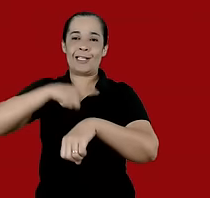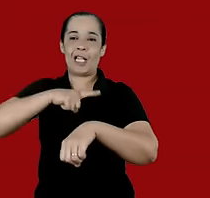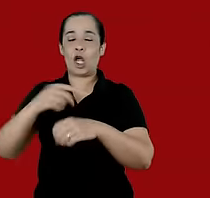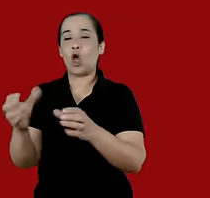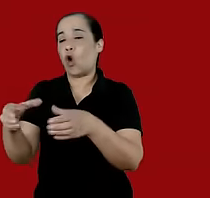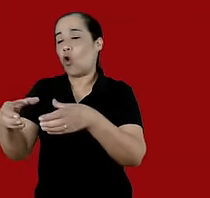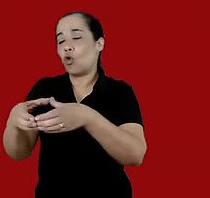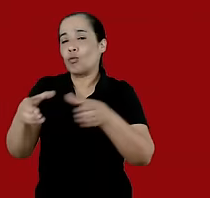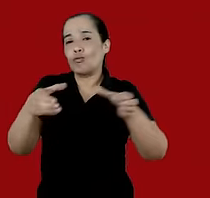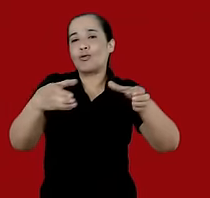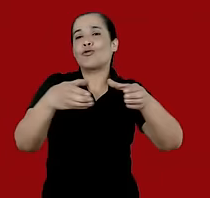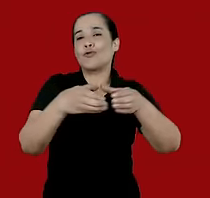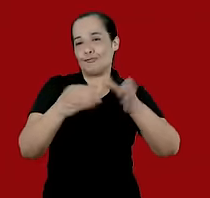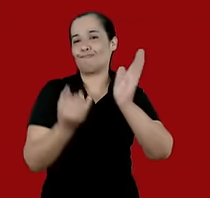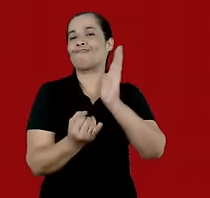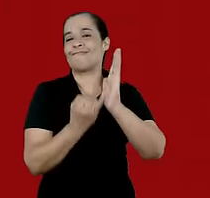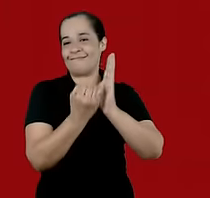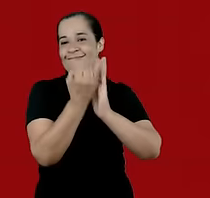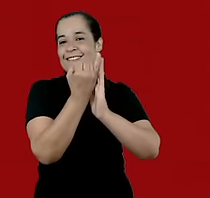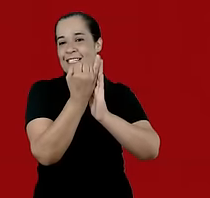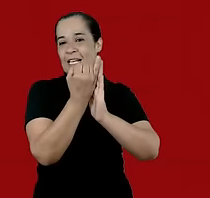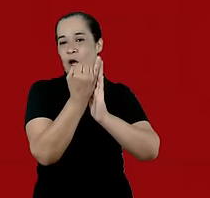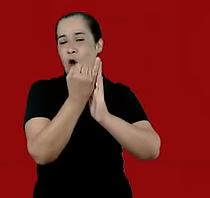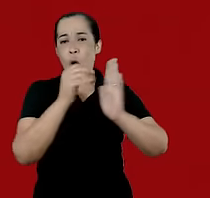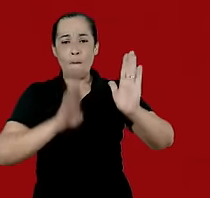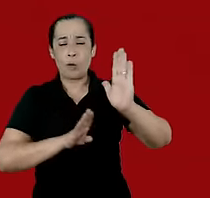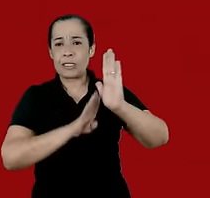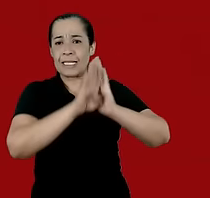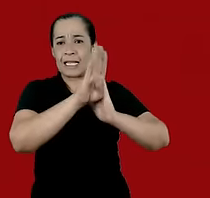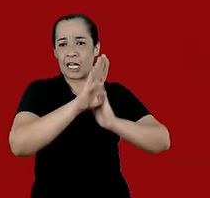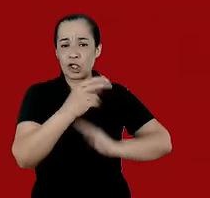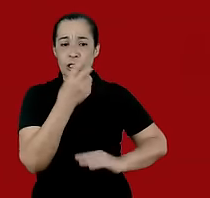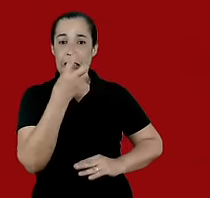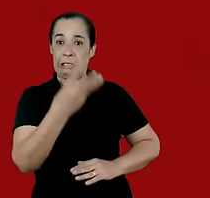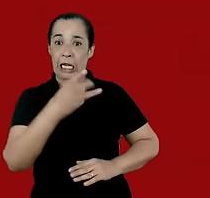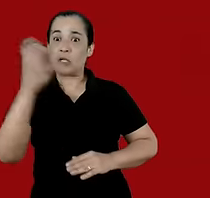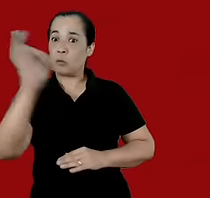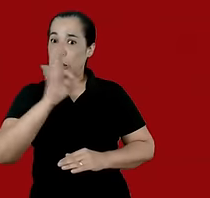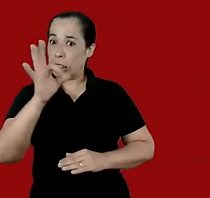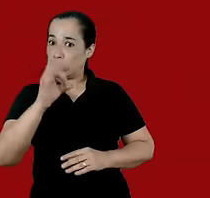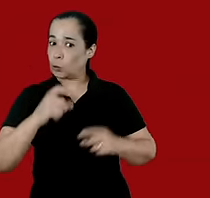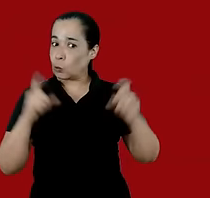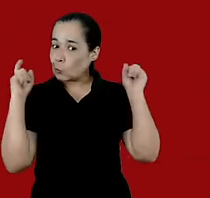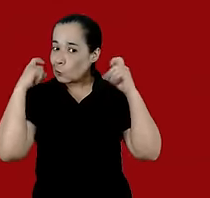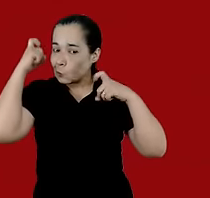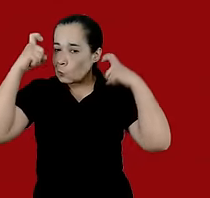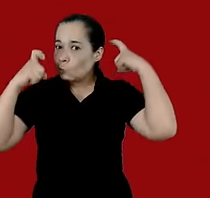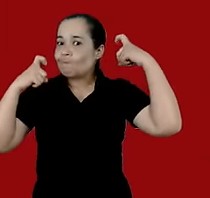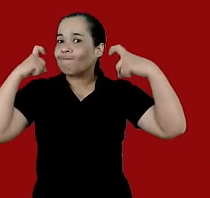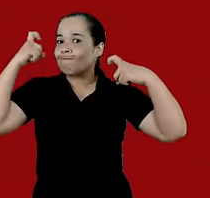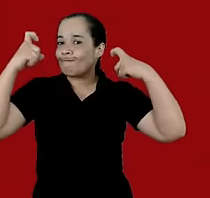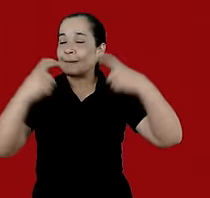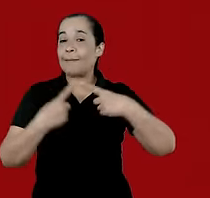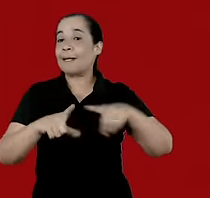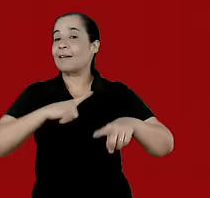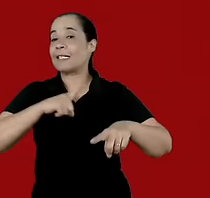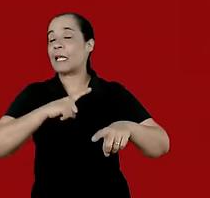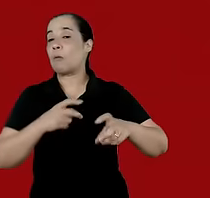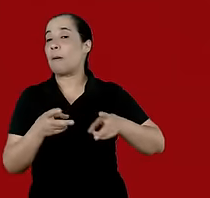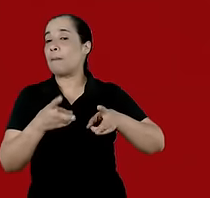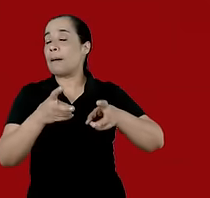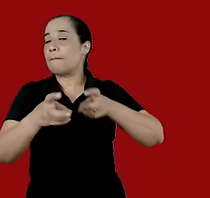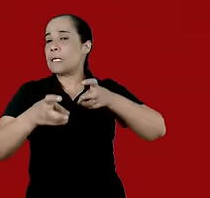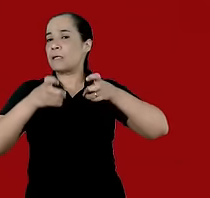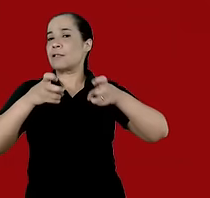núcleos de inflação recentes nos Estados Unidos rodando acima de ponto TR né que é um nível preocupante mas eh existe uma percepção de que economia